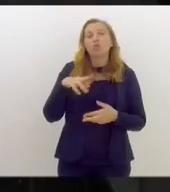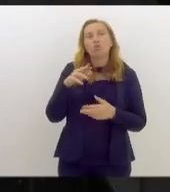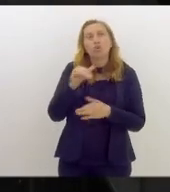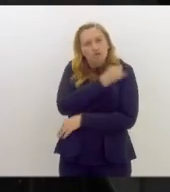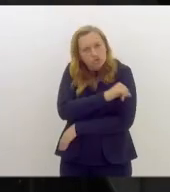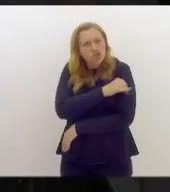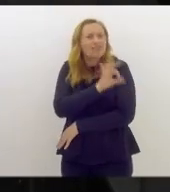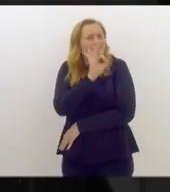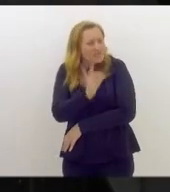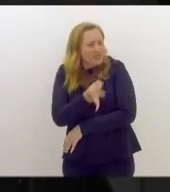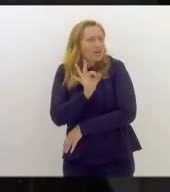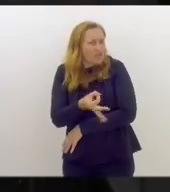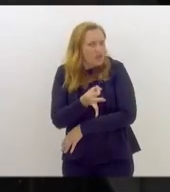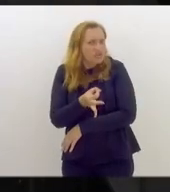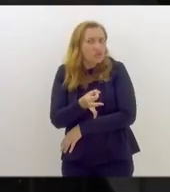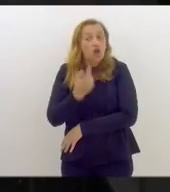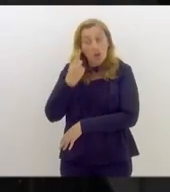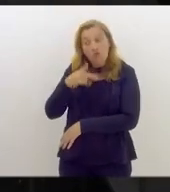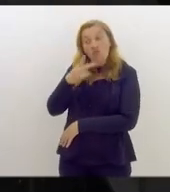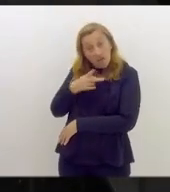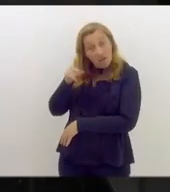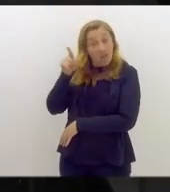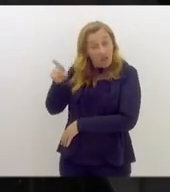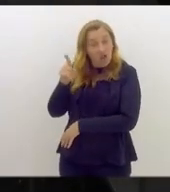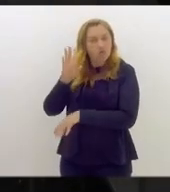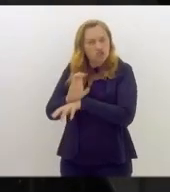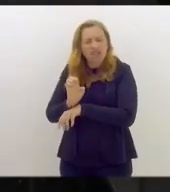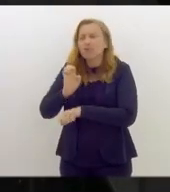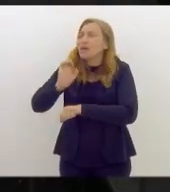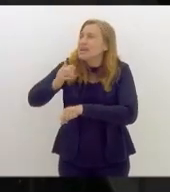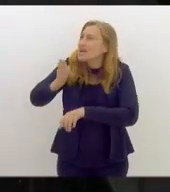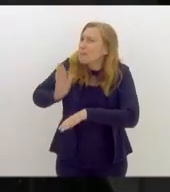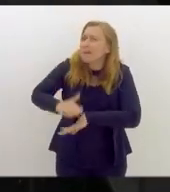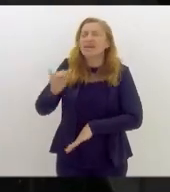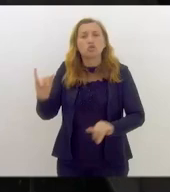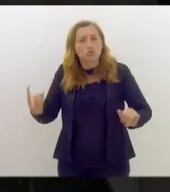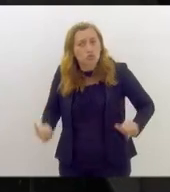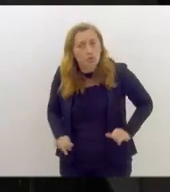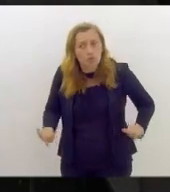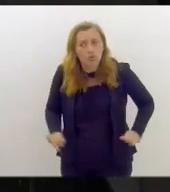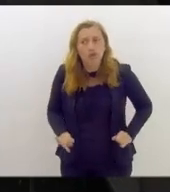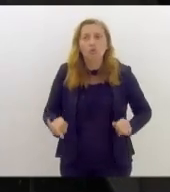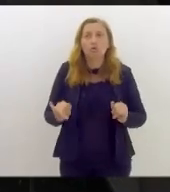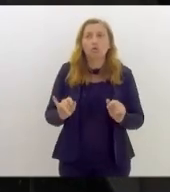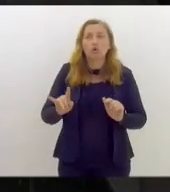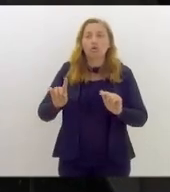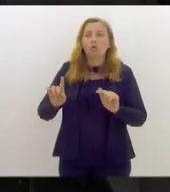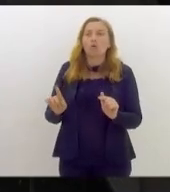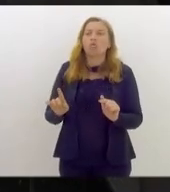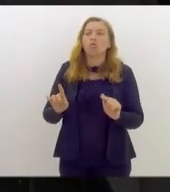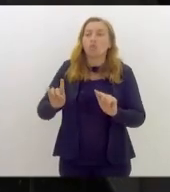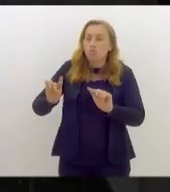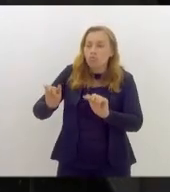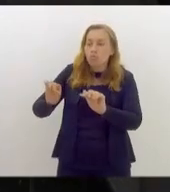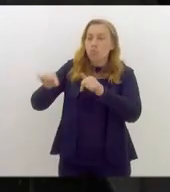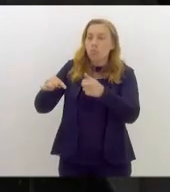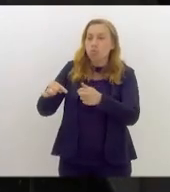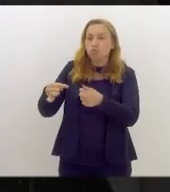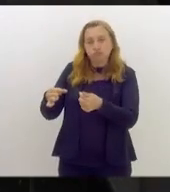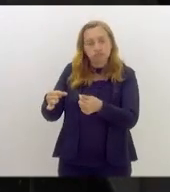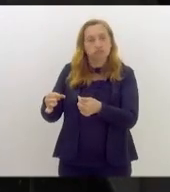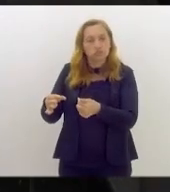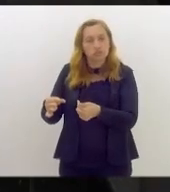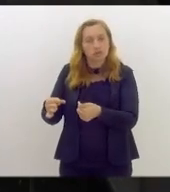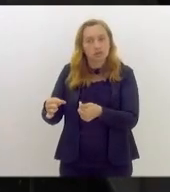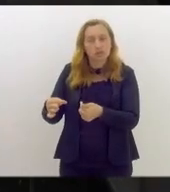e eu falei isso lá o estado que mais sofreu com os ataques de bolsonaro sendo de governo